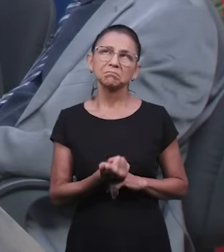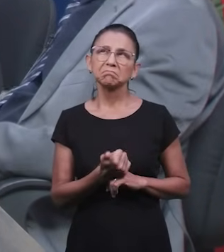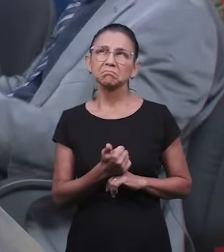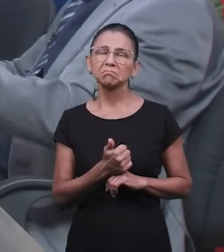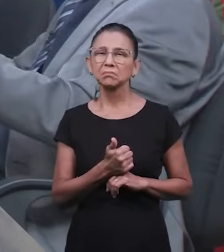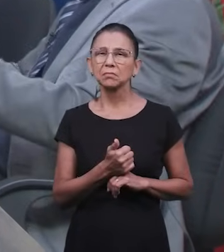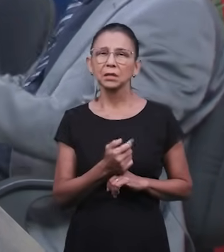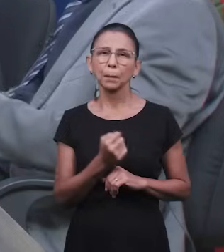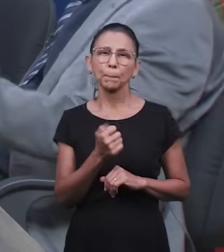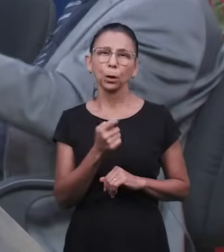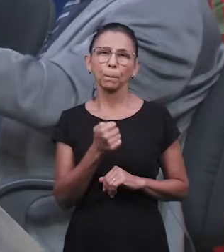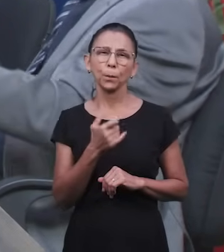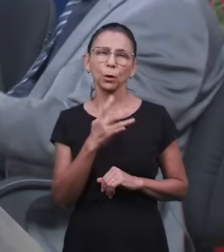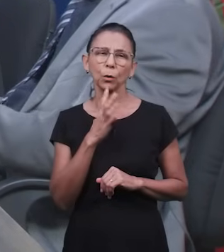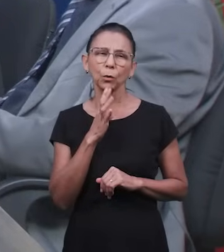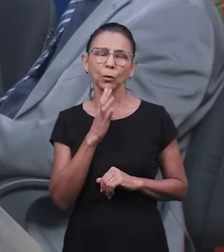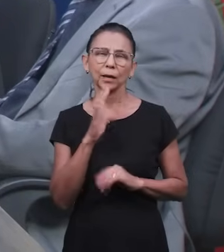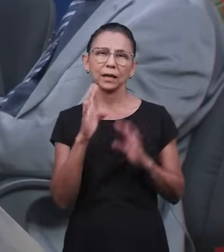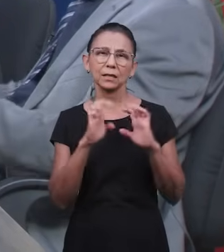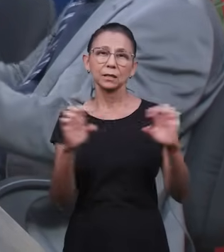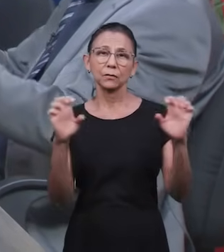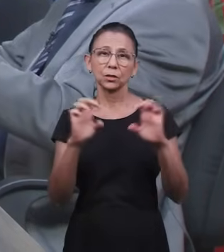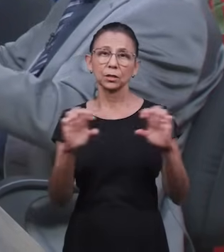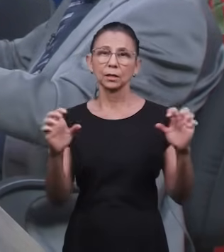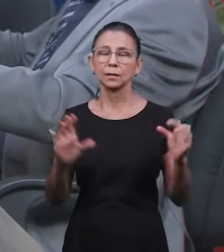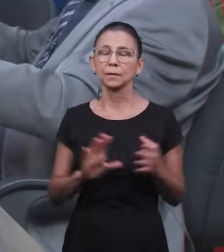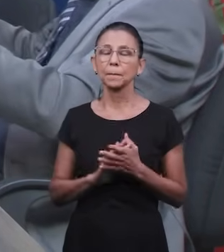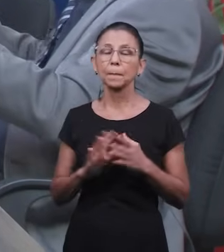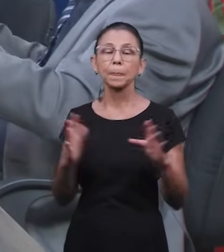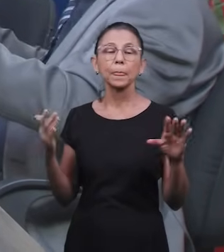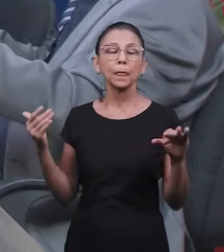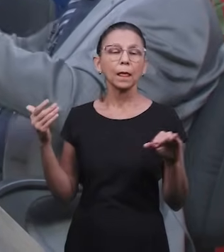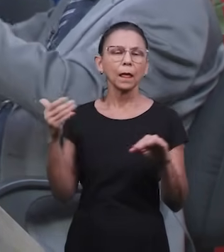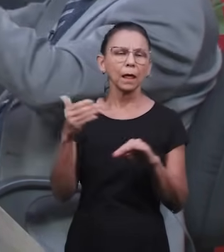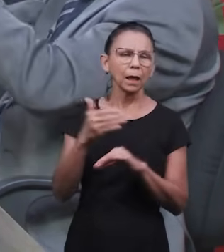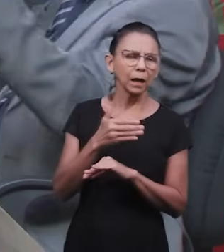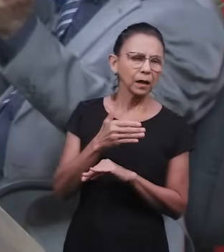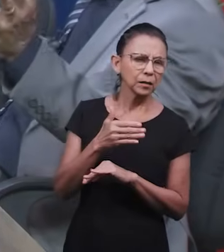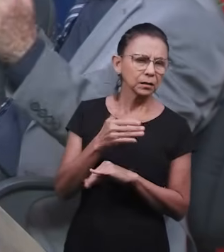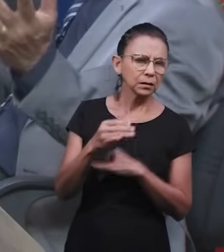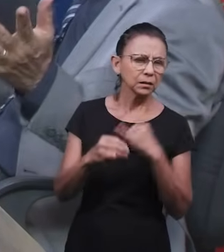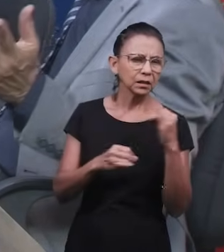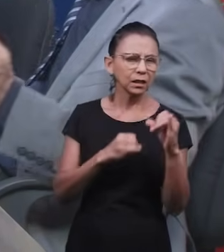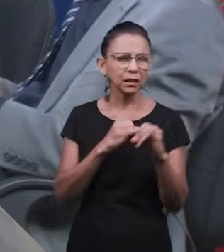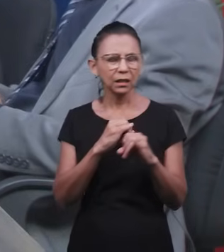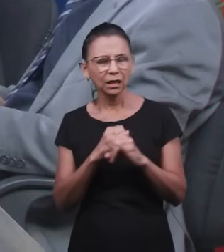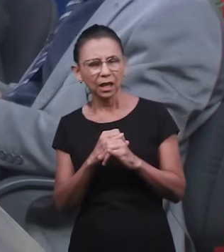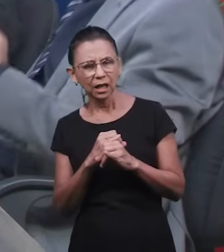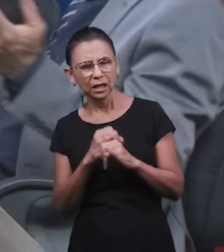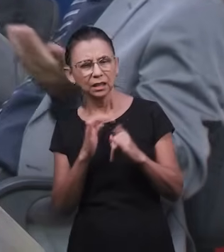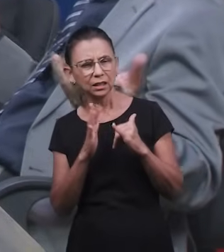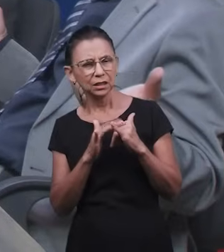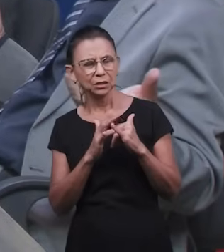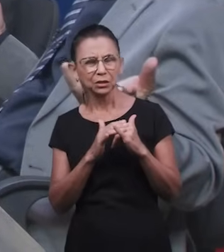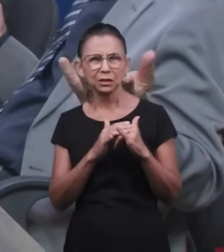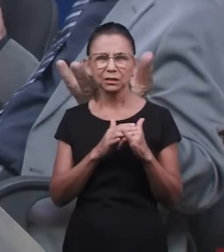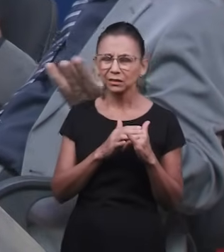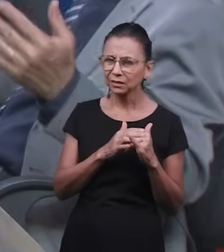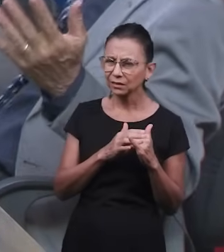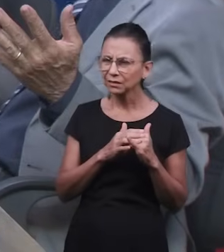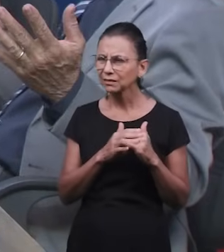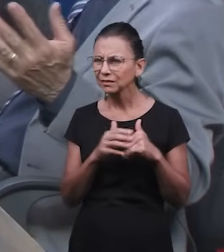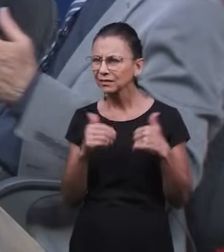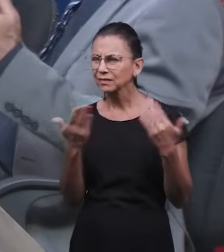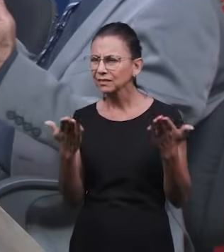assim, encontra, como o pastor Alex disse, vai no YouTube, entra na internet, aparece a sugestão. Às vezes as pessoas ligam,